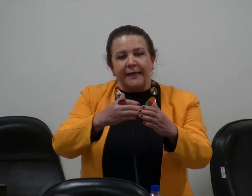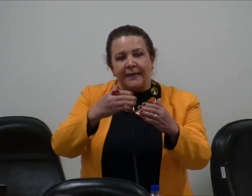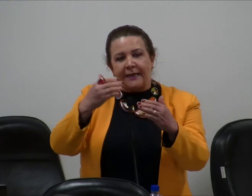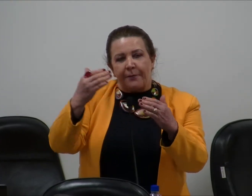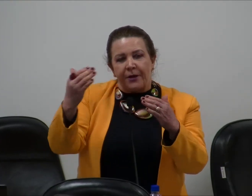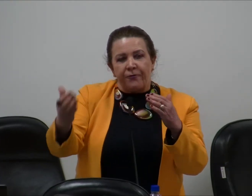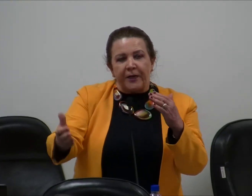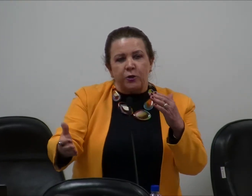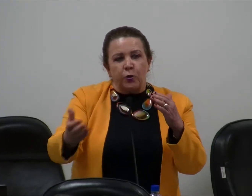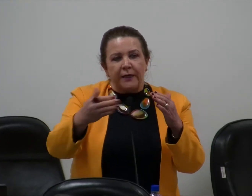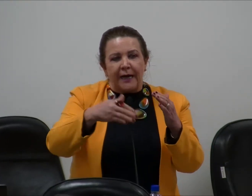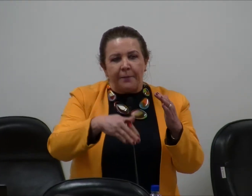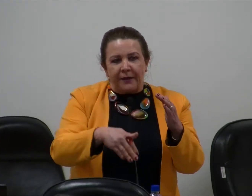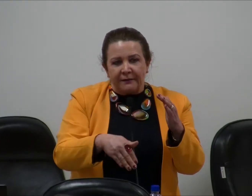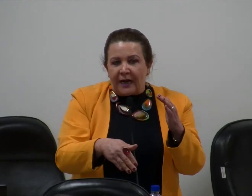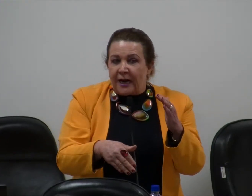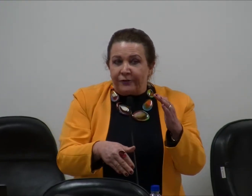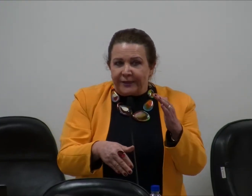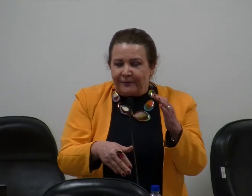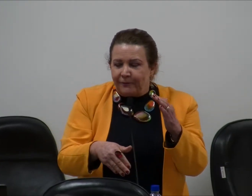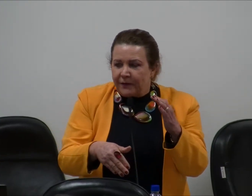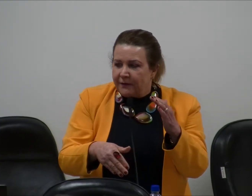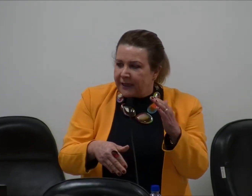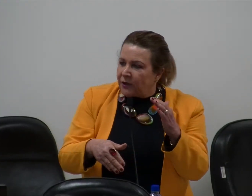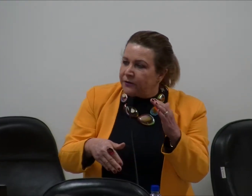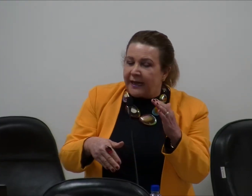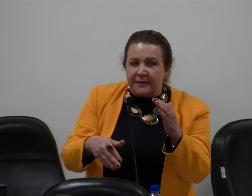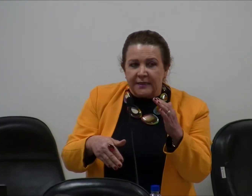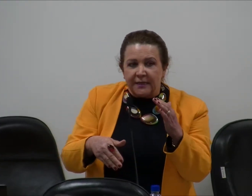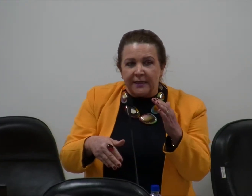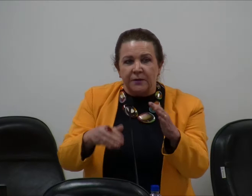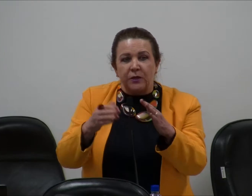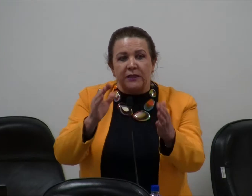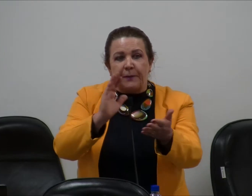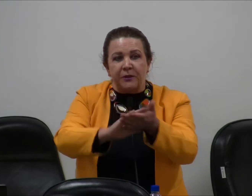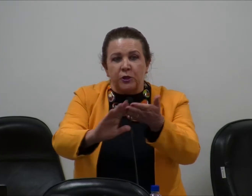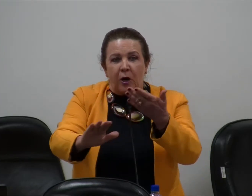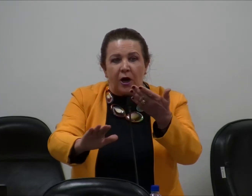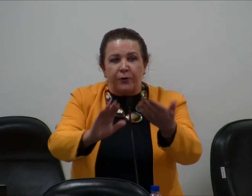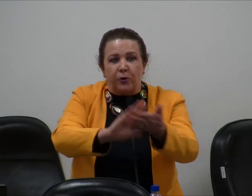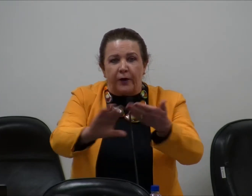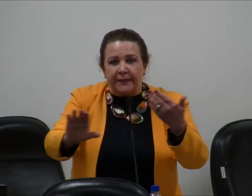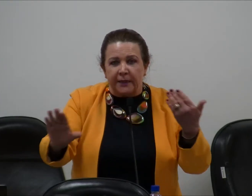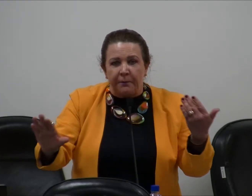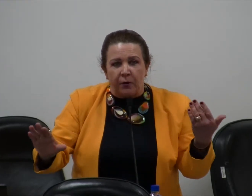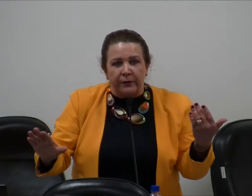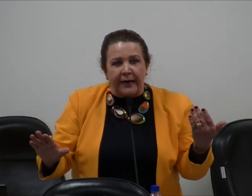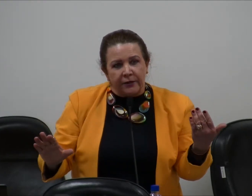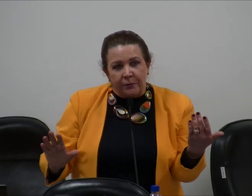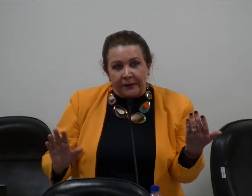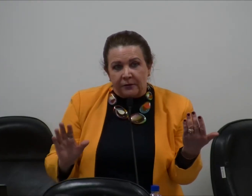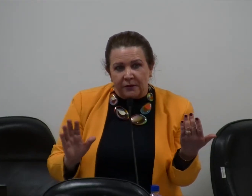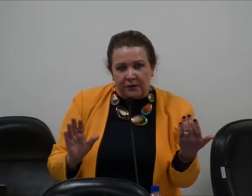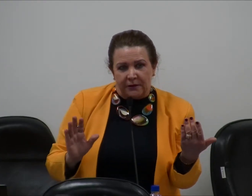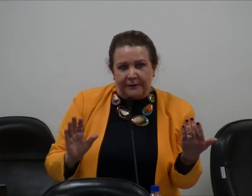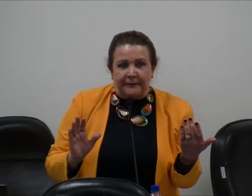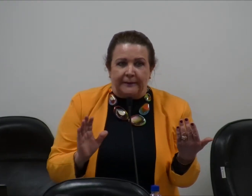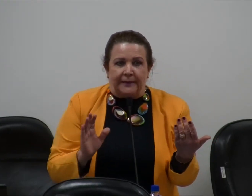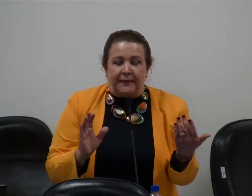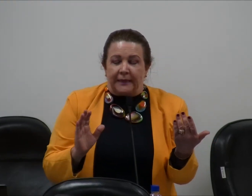depois tem que ir a prefeitura ir lá e plantar a árvore. O que acontece? Nesse meio tempo a pessoa foi correndo e tampou o buraco e não